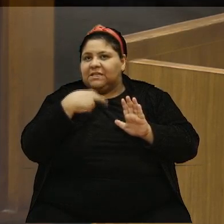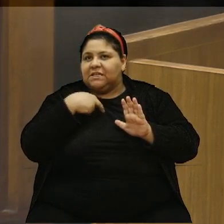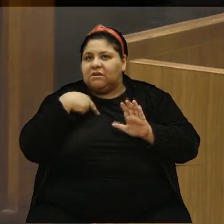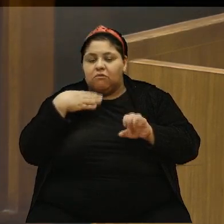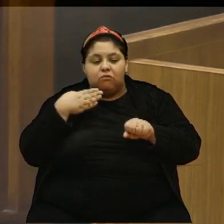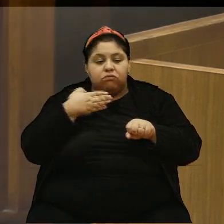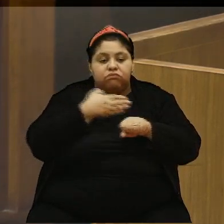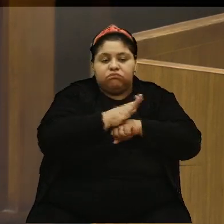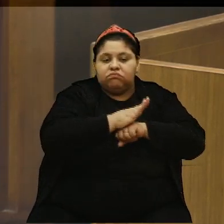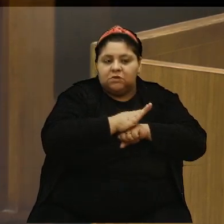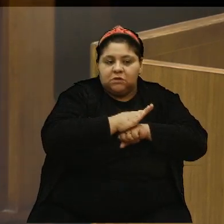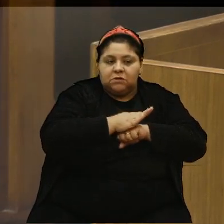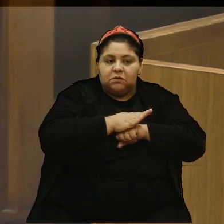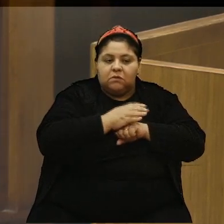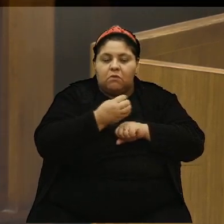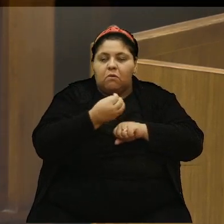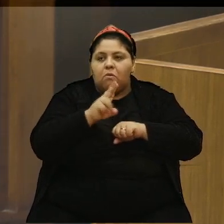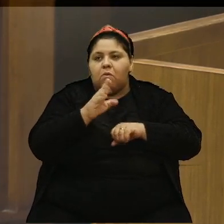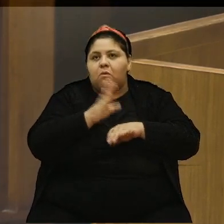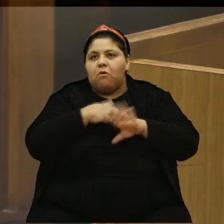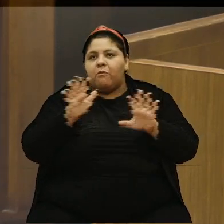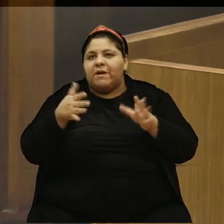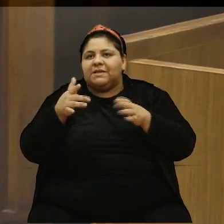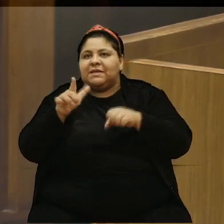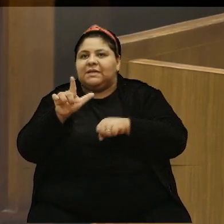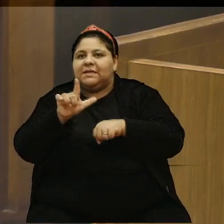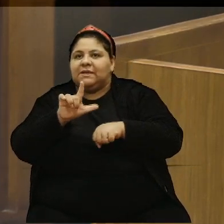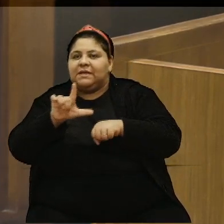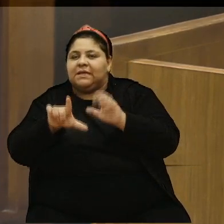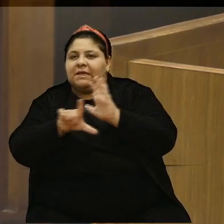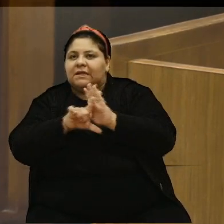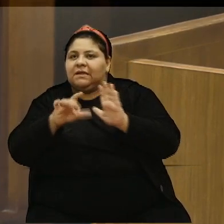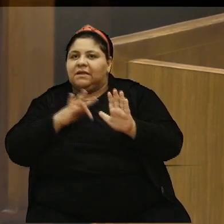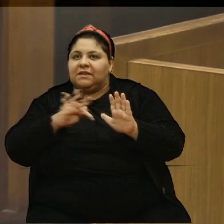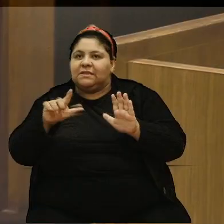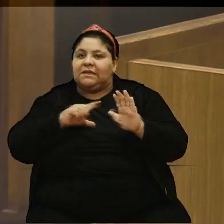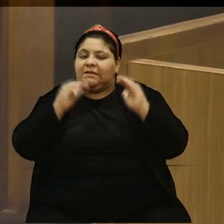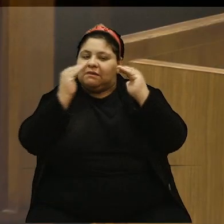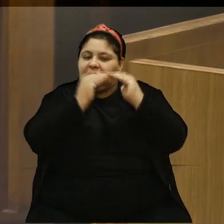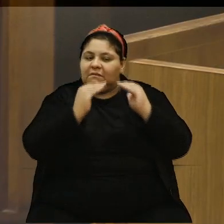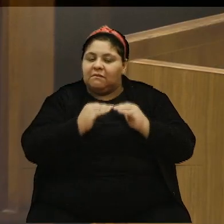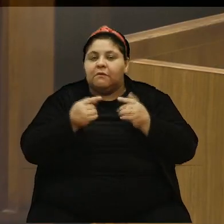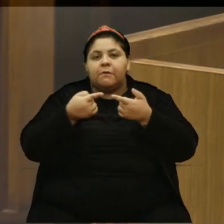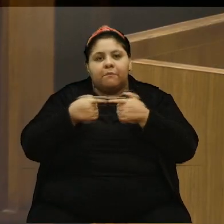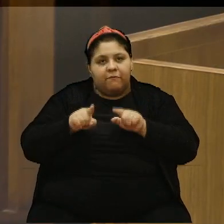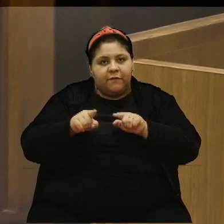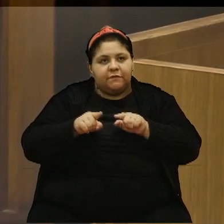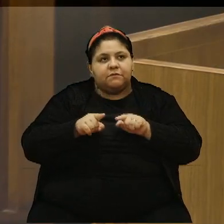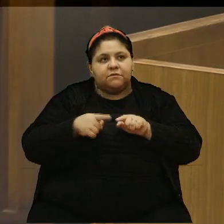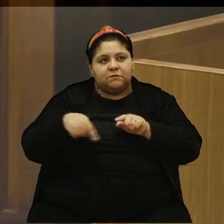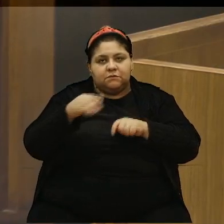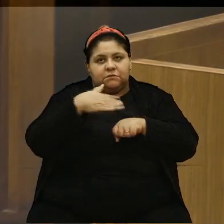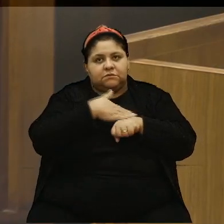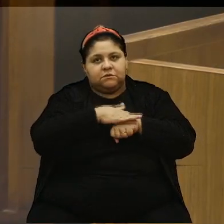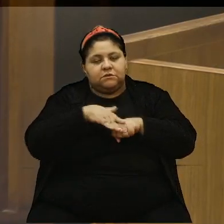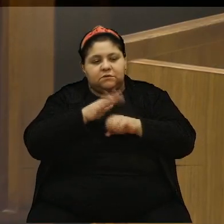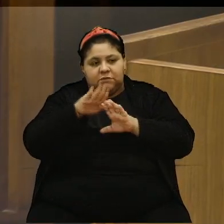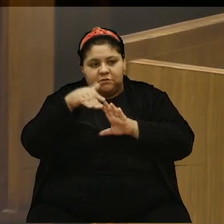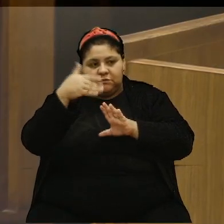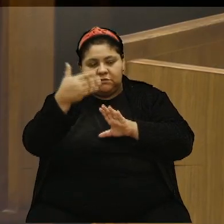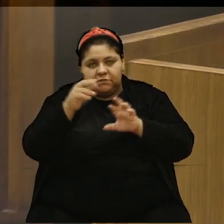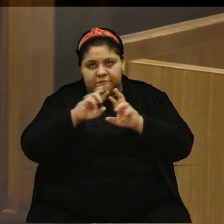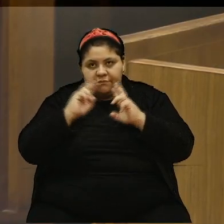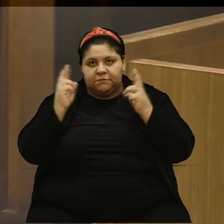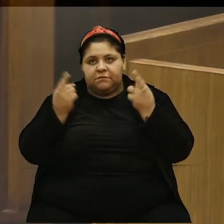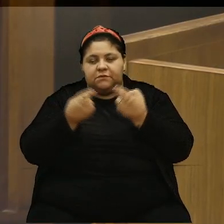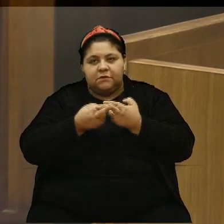ou ser mais branda que a lei federal. Então, ela tem que estar adequada. Mas isso a gente vai conversando nas próximas reuniões